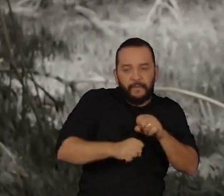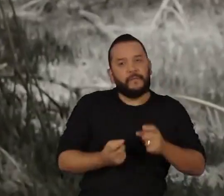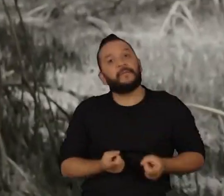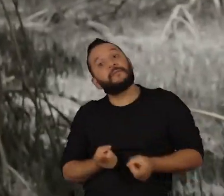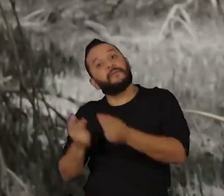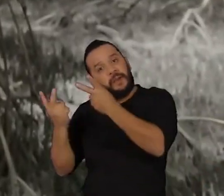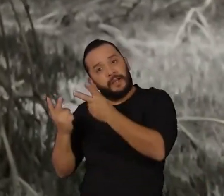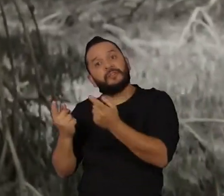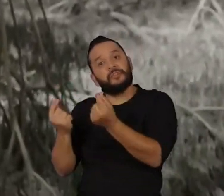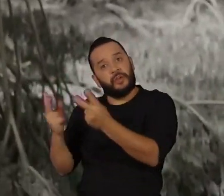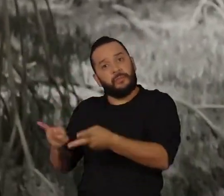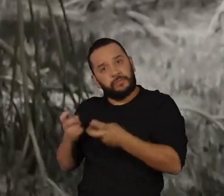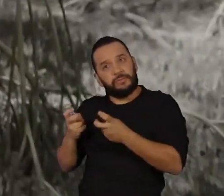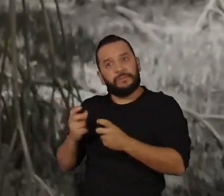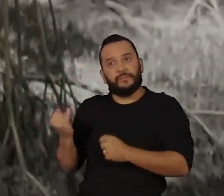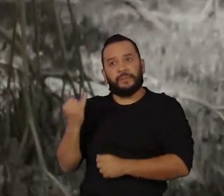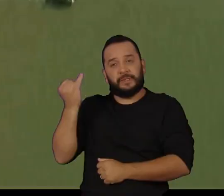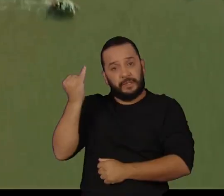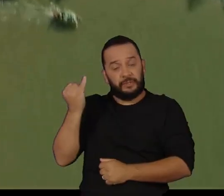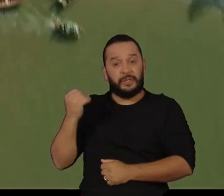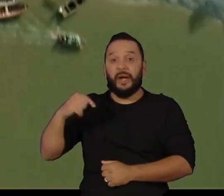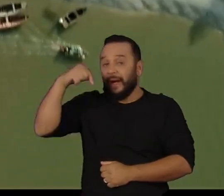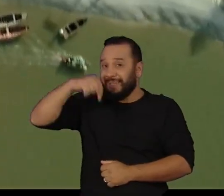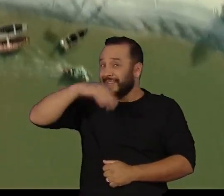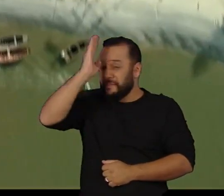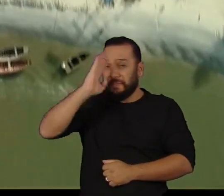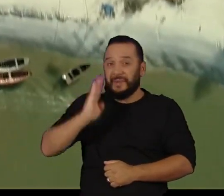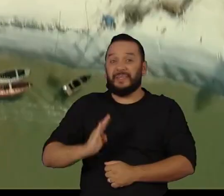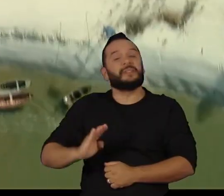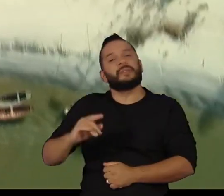mais ricos em manguezais está o Brasil.